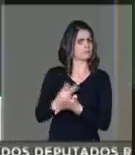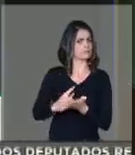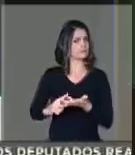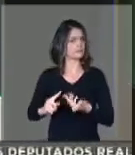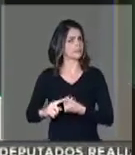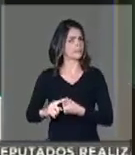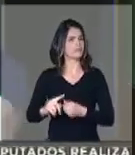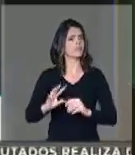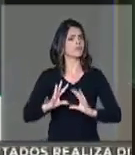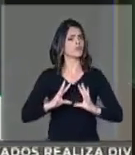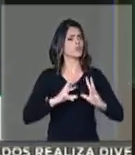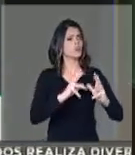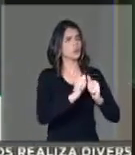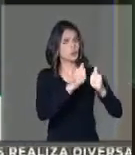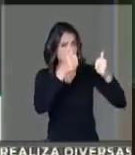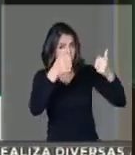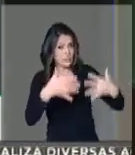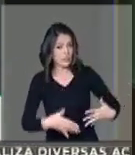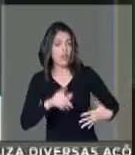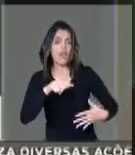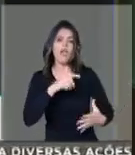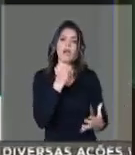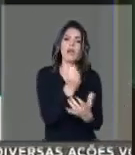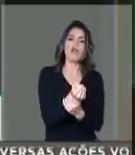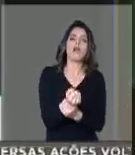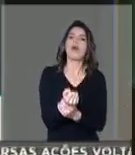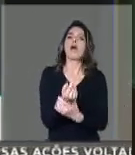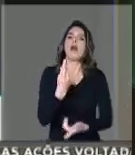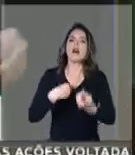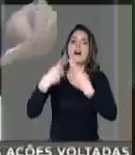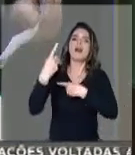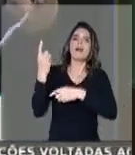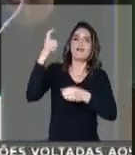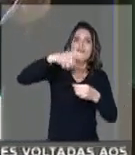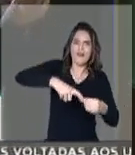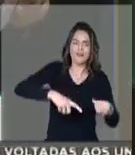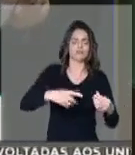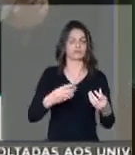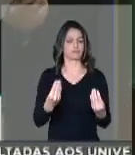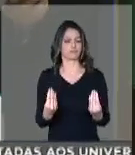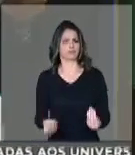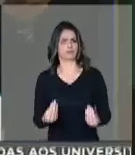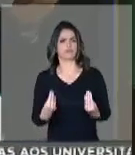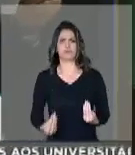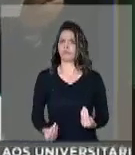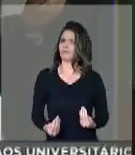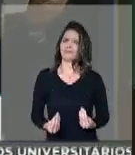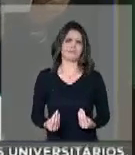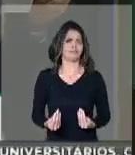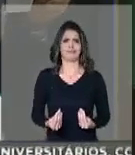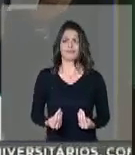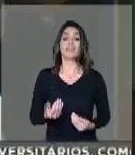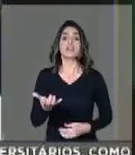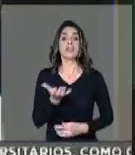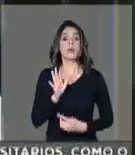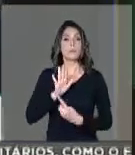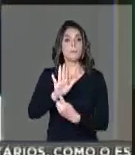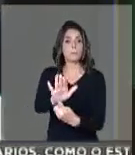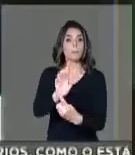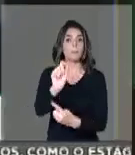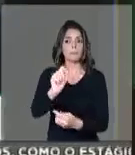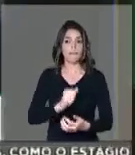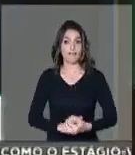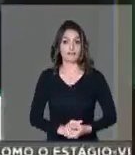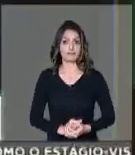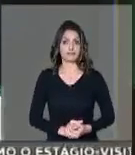para garantir a retomada do crescimento. Eu quero concluir mostrando que após